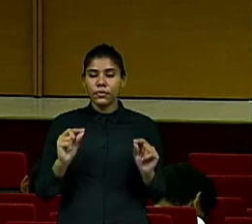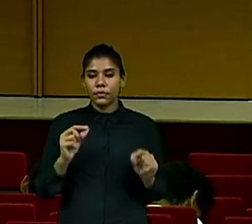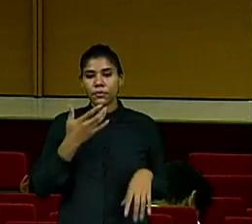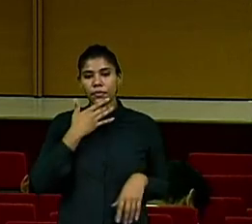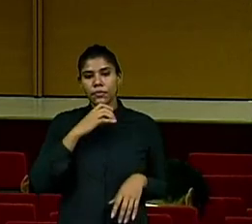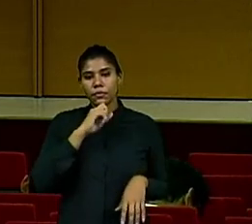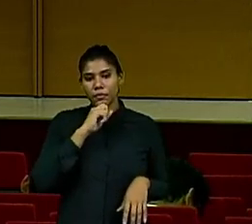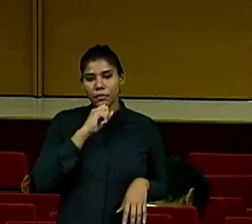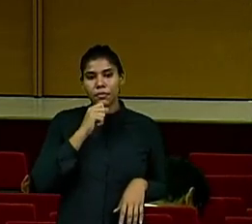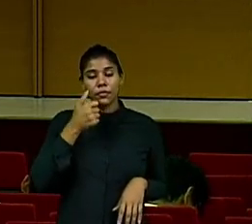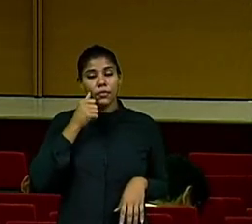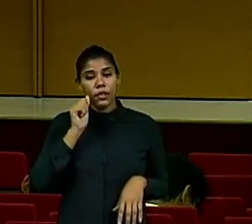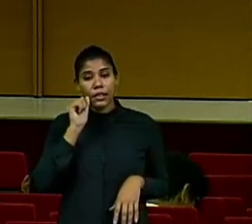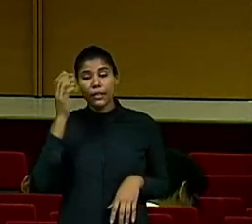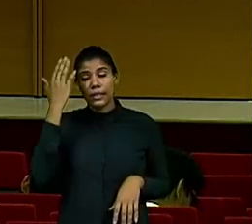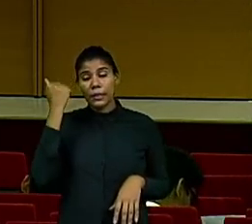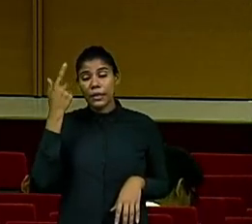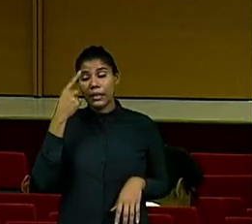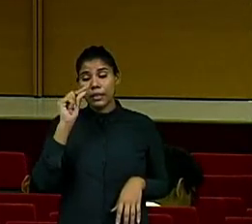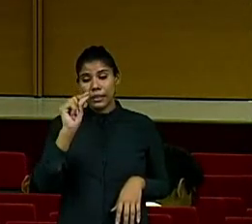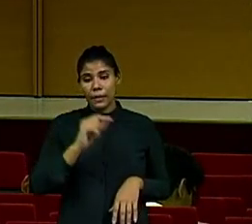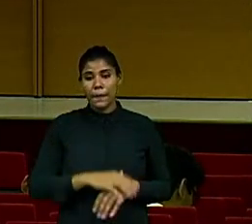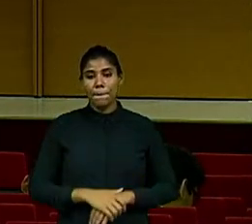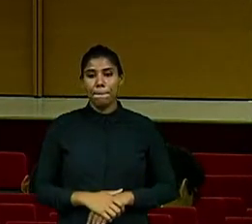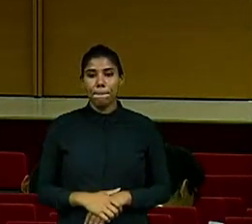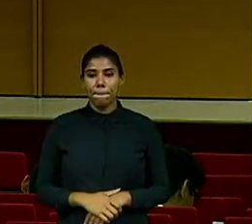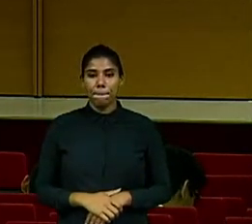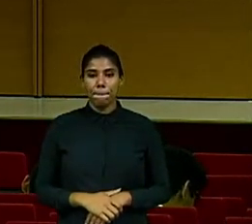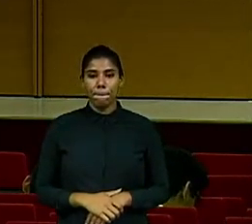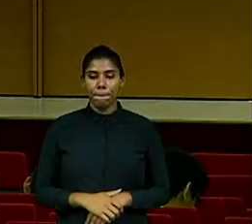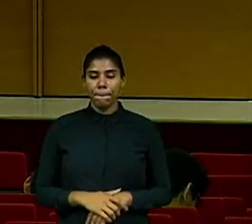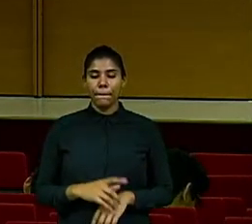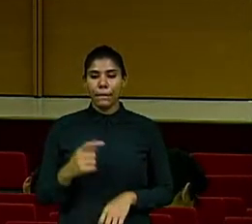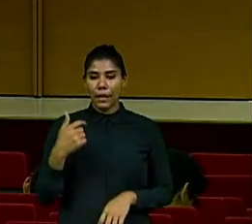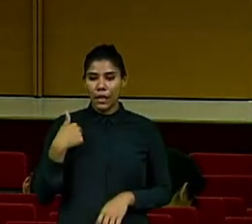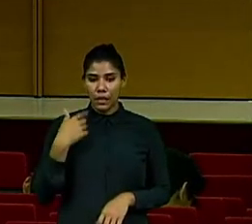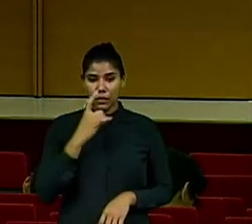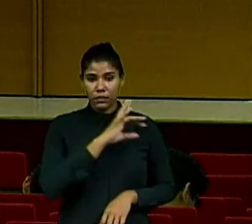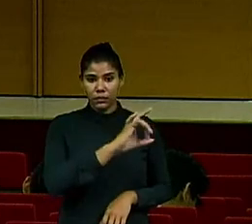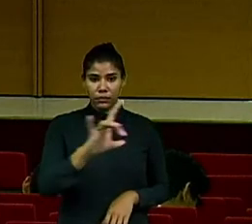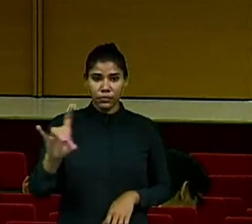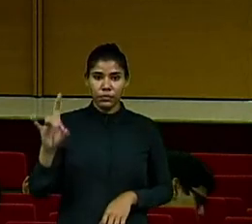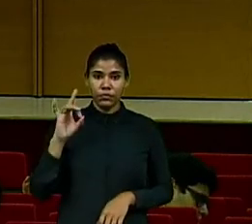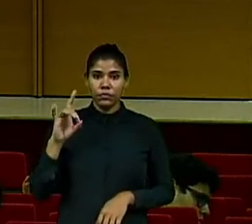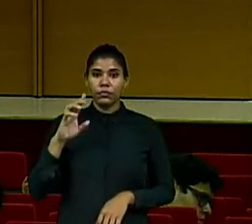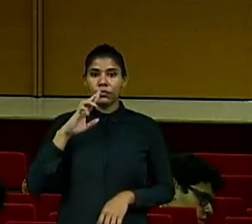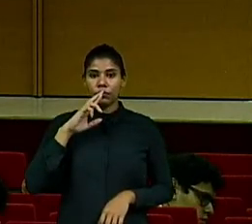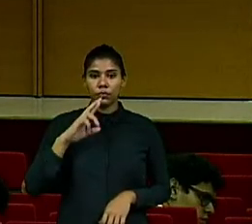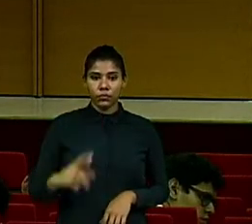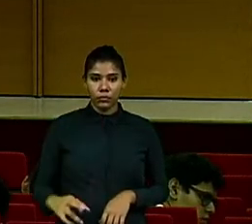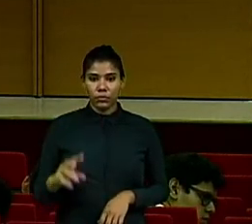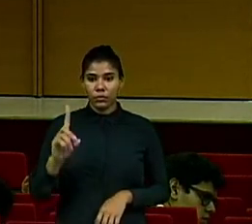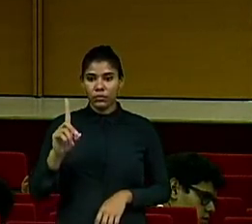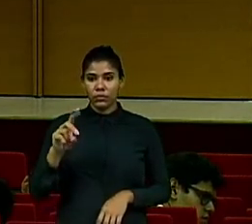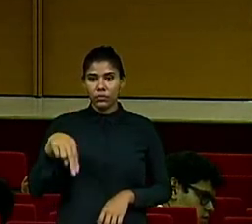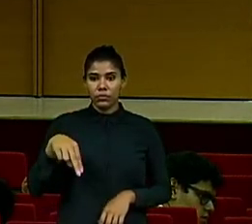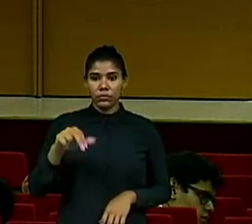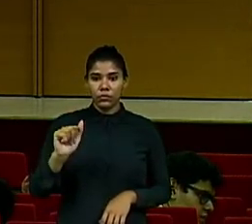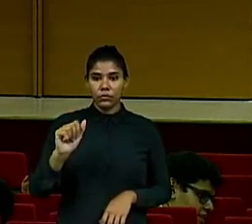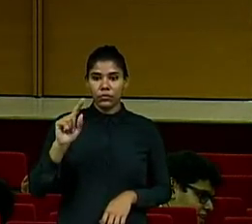e etc pessoal para cada um de nós o resultado do nosso DNA vai ser